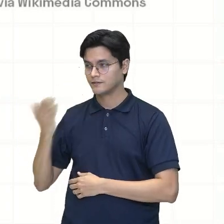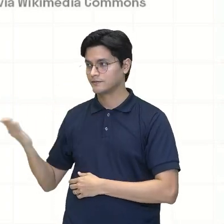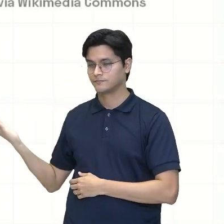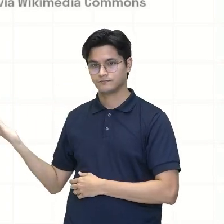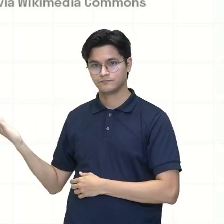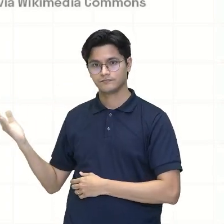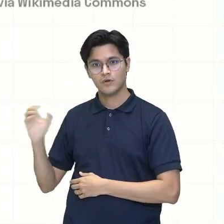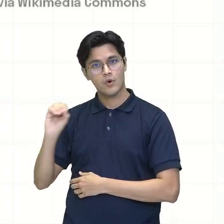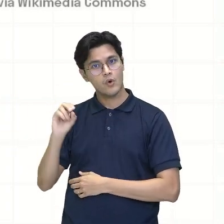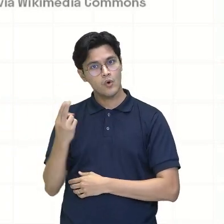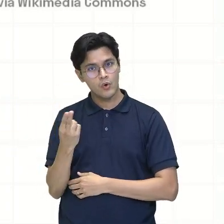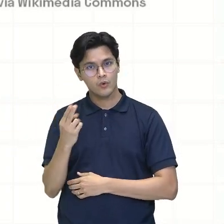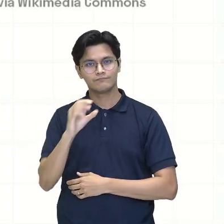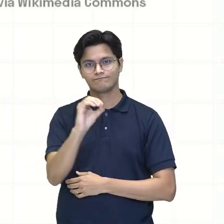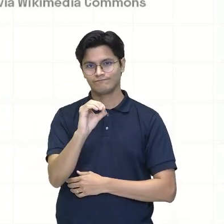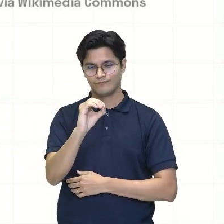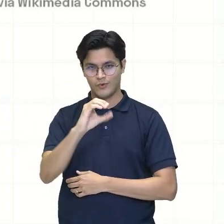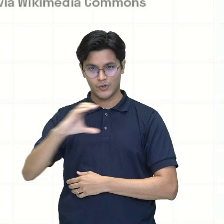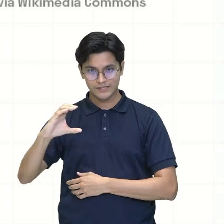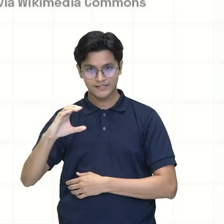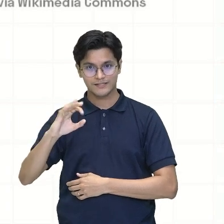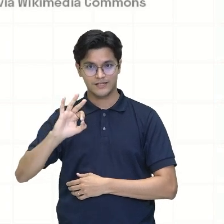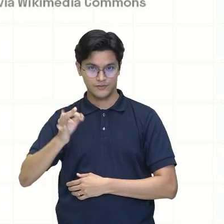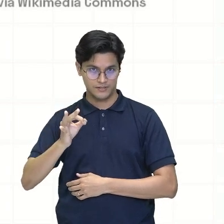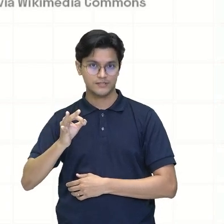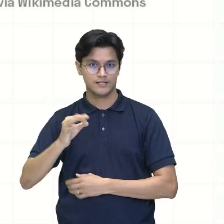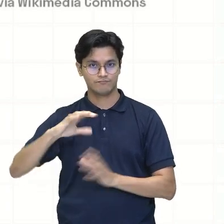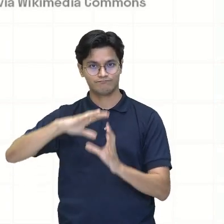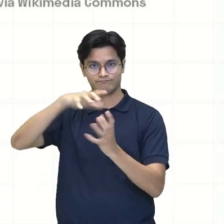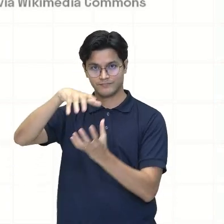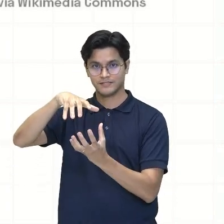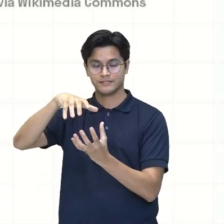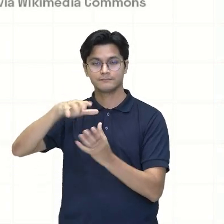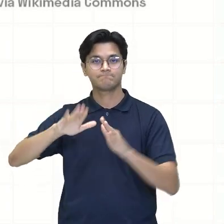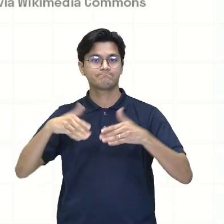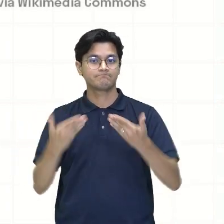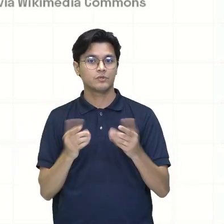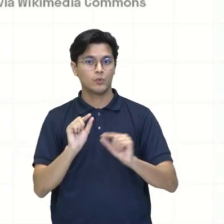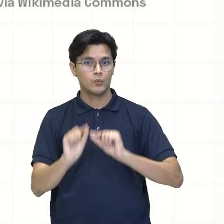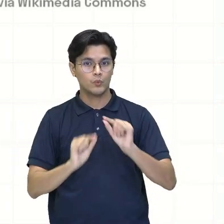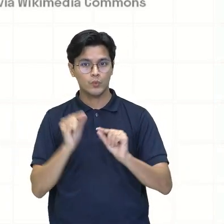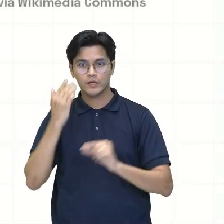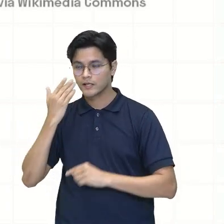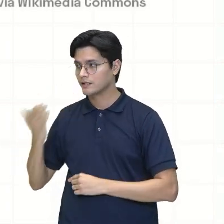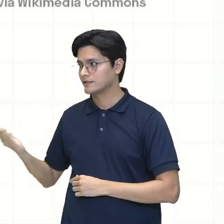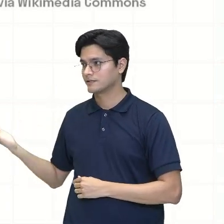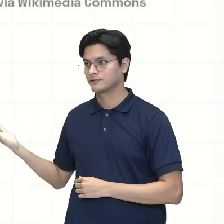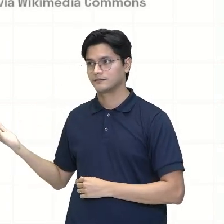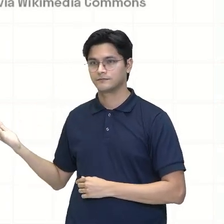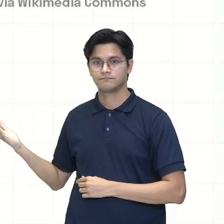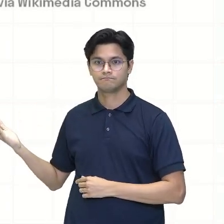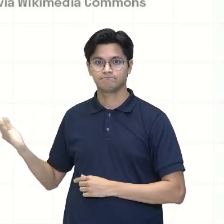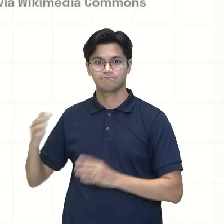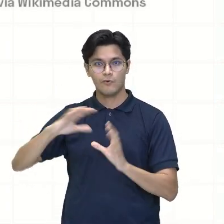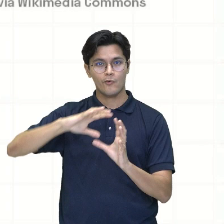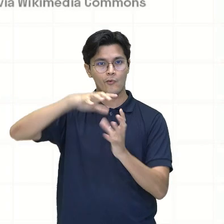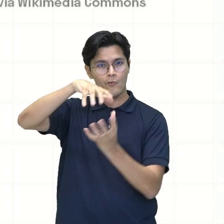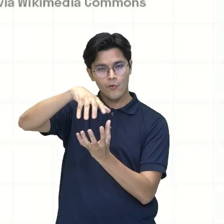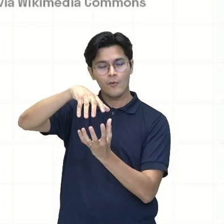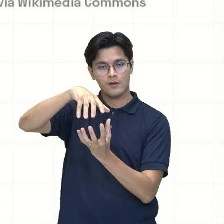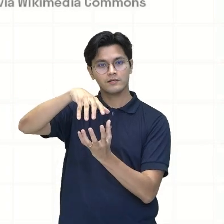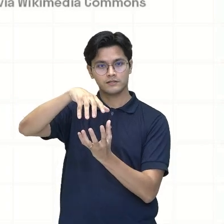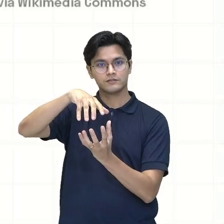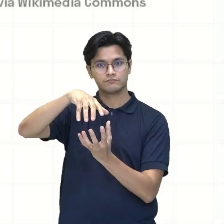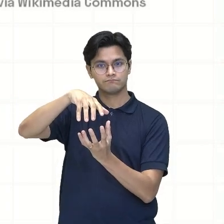na parte ocidental do nosso planeta, né? Então, quais são os hemisférios em que o